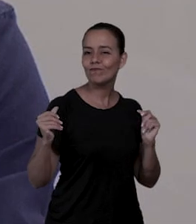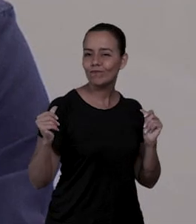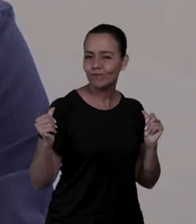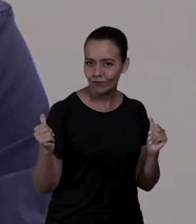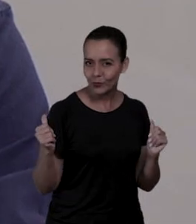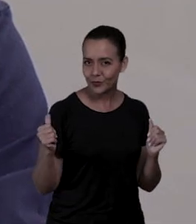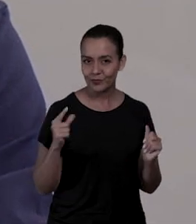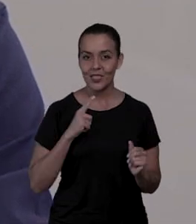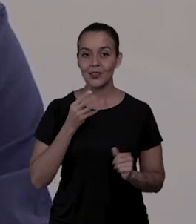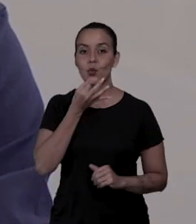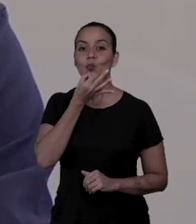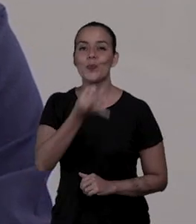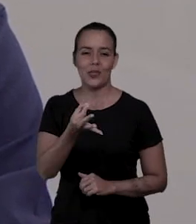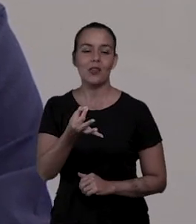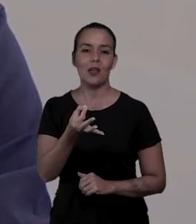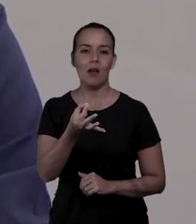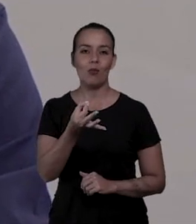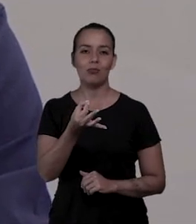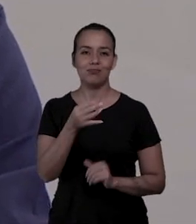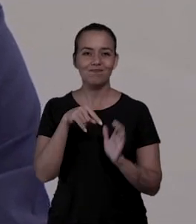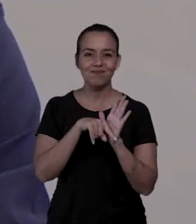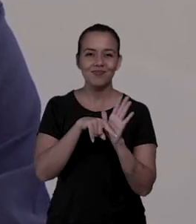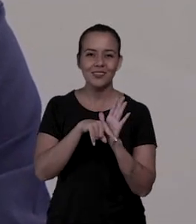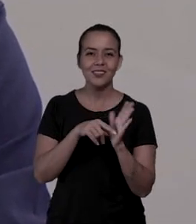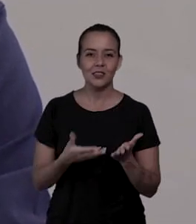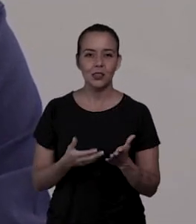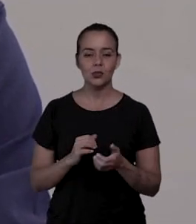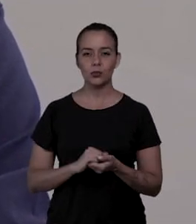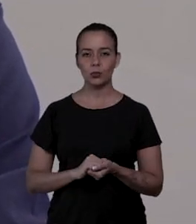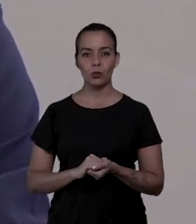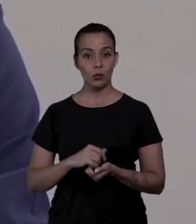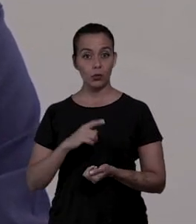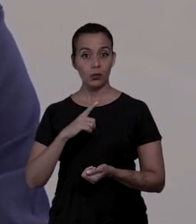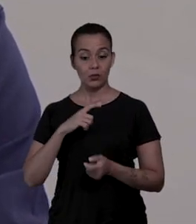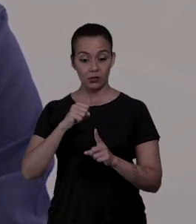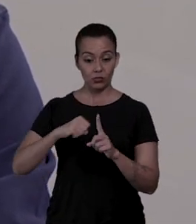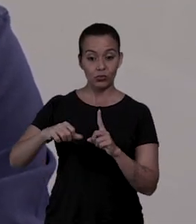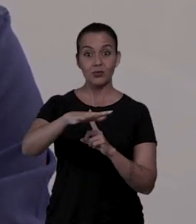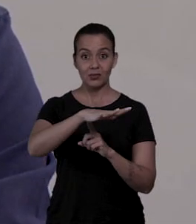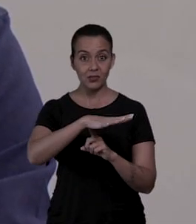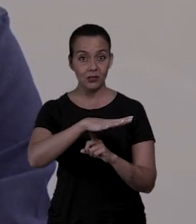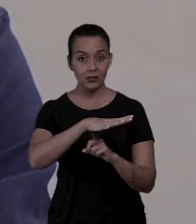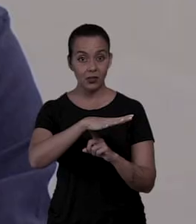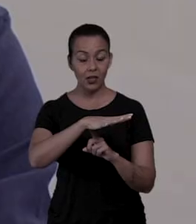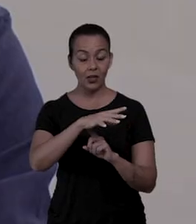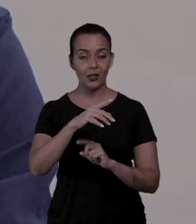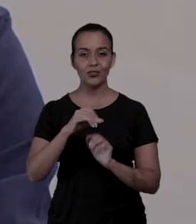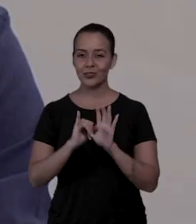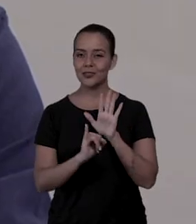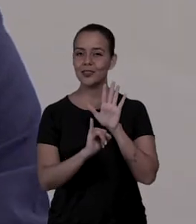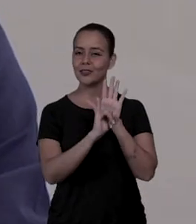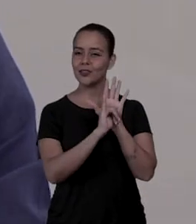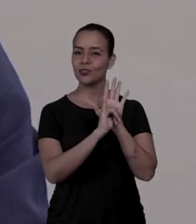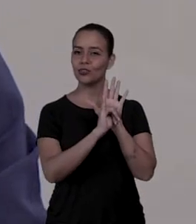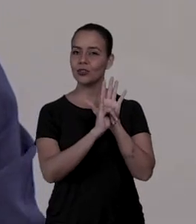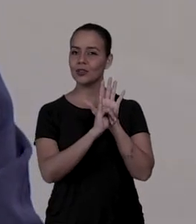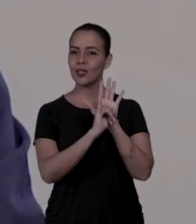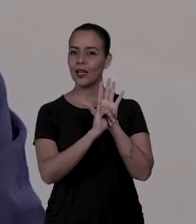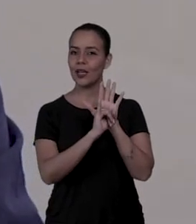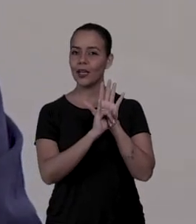uma despersonalização, né? Ele é profundamente crítico a isso, porque ele fala que na nossa